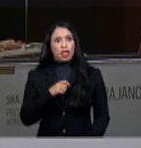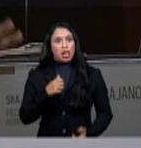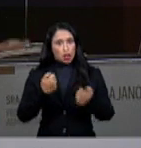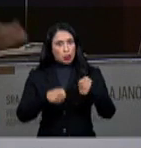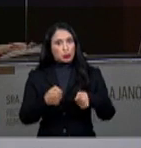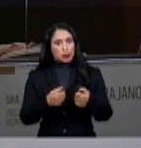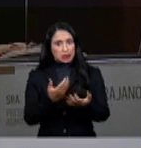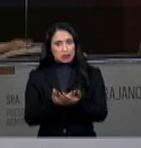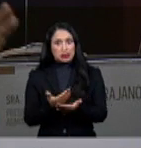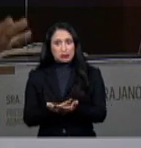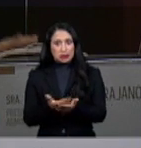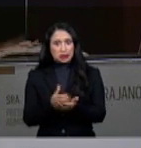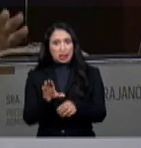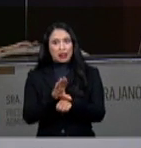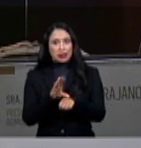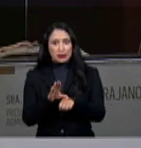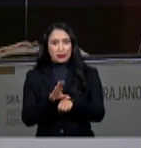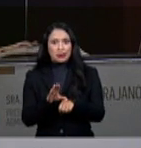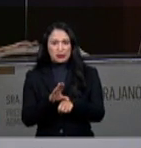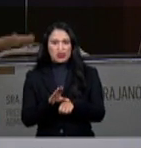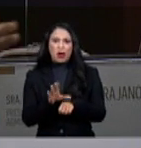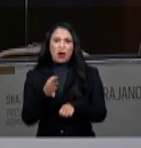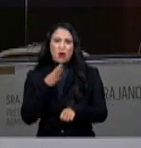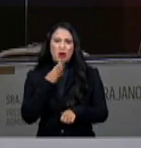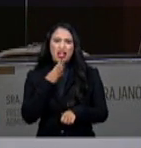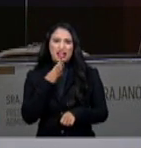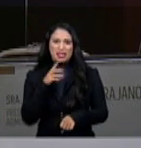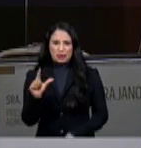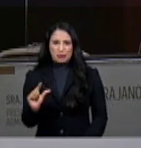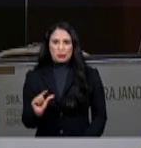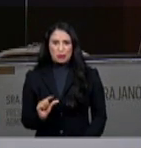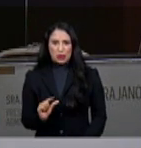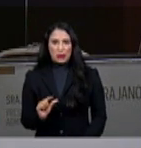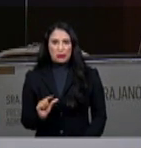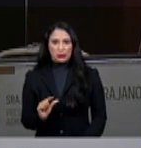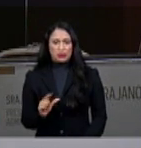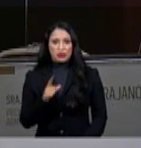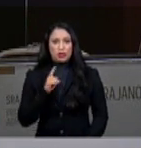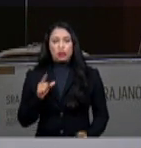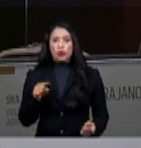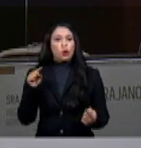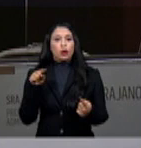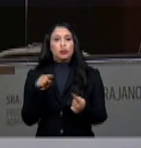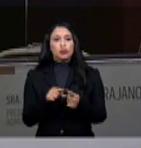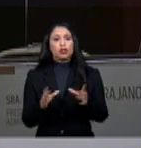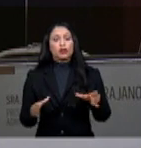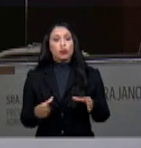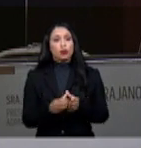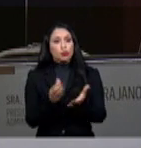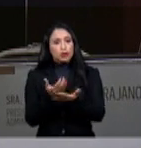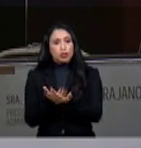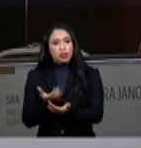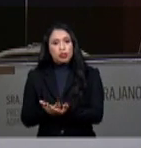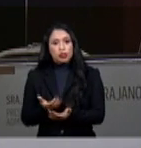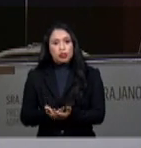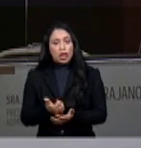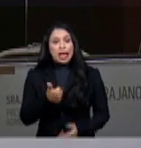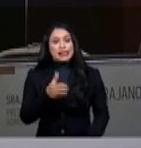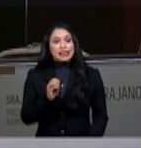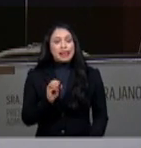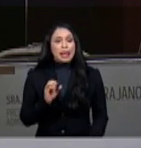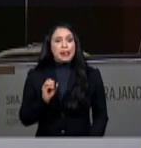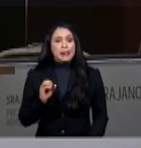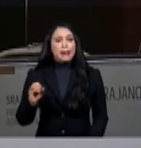estudar cada dia mais isso aqui a gente conhece pouco isso nós vamos dar agora o nosso objetivo é montar um grupo de estudo para